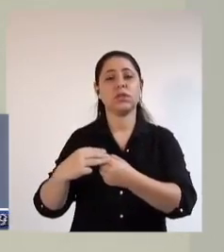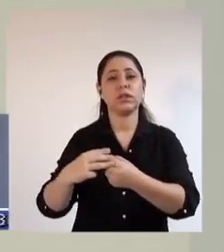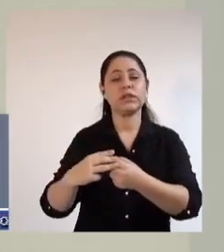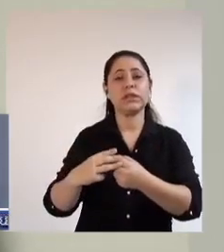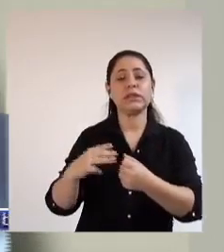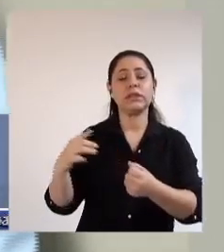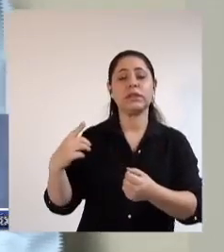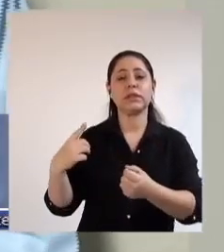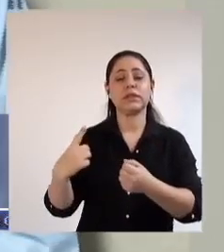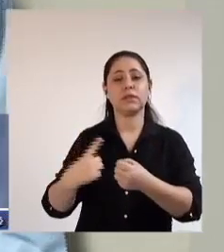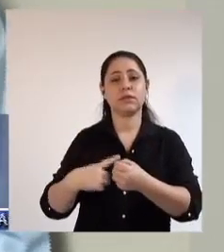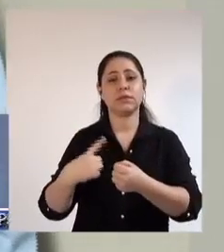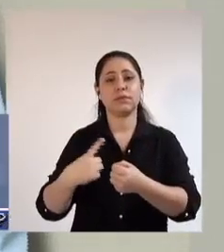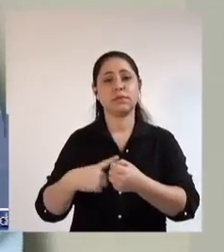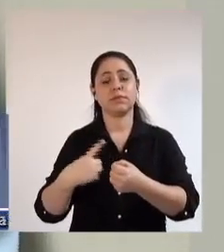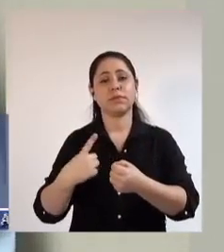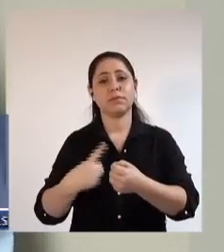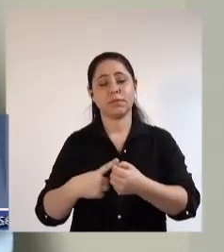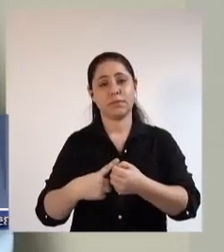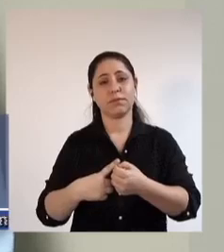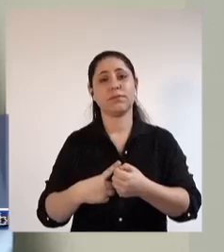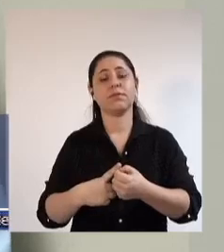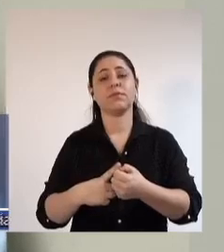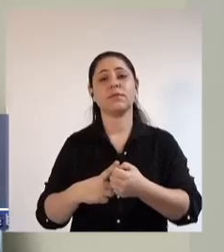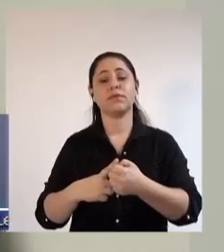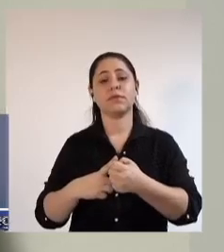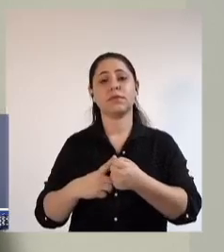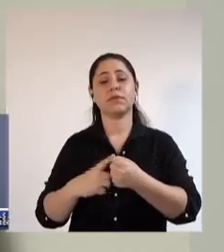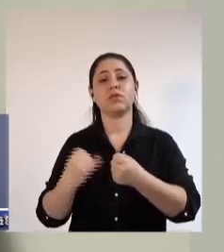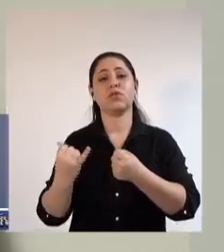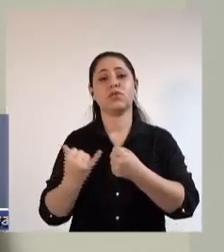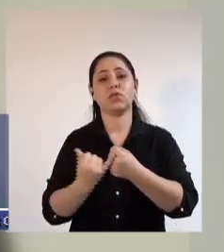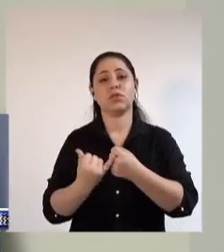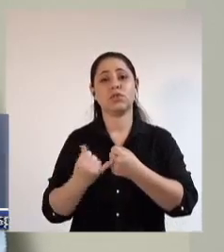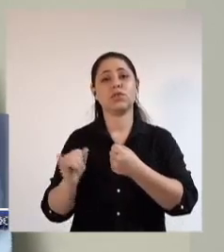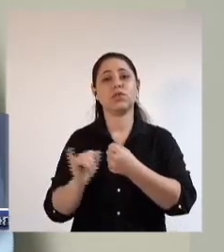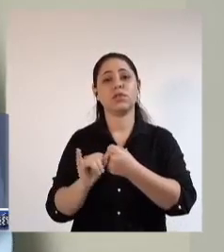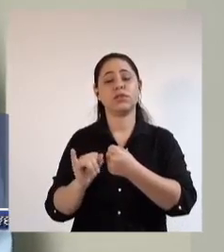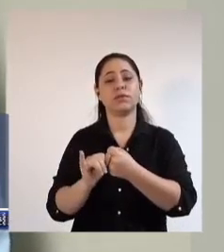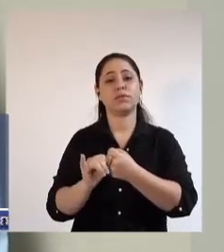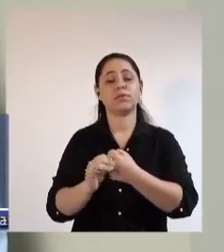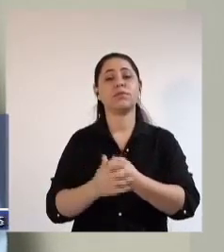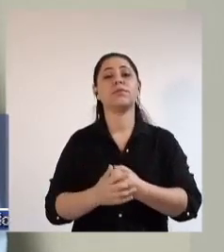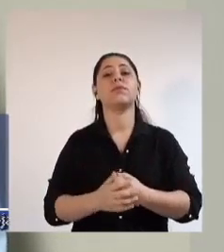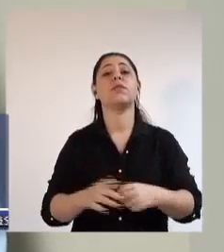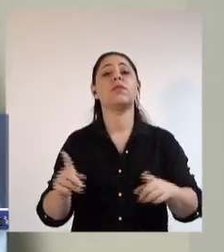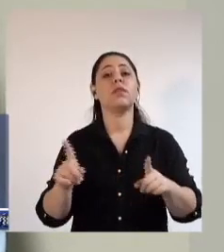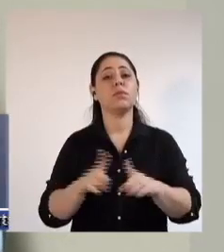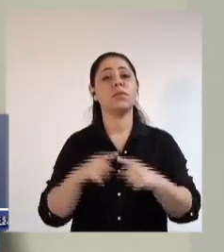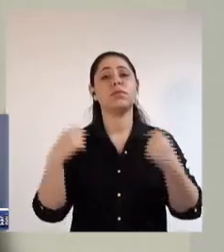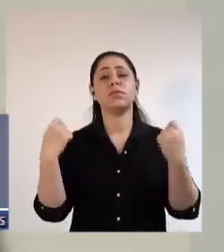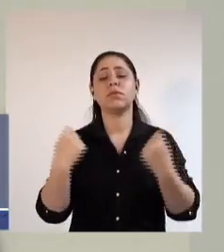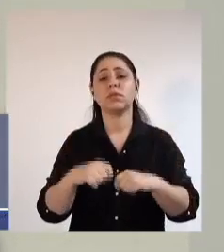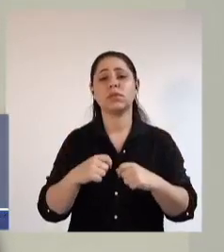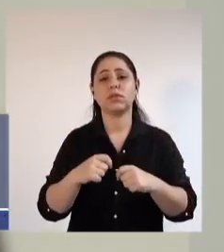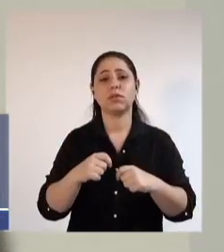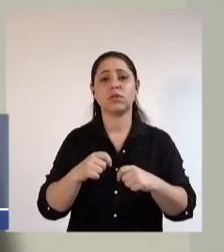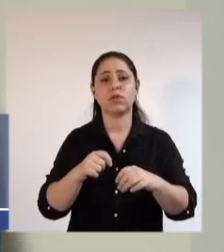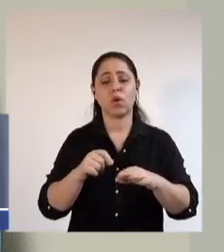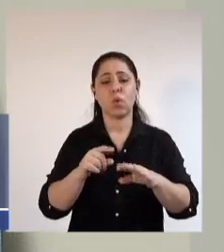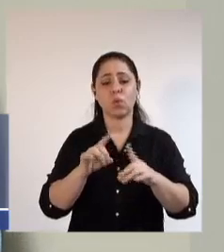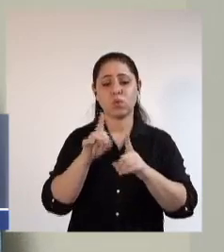assessoria do deputado renato câmara é a necessidade que nós tínhamos de nivelar um pouco esse